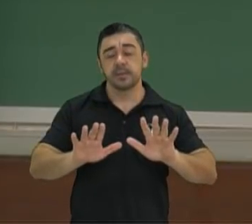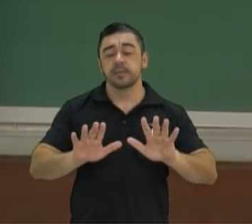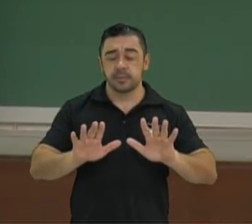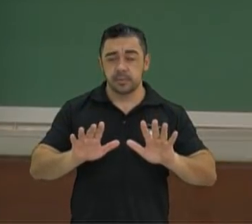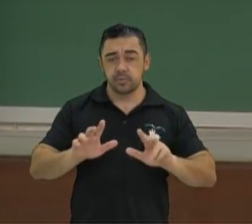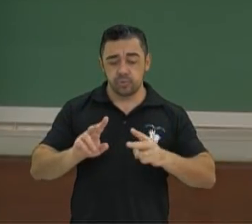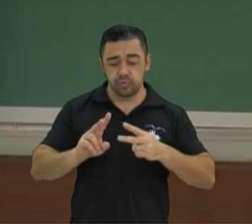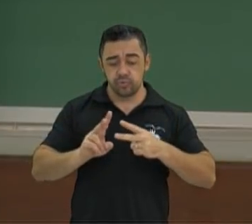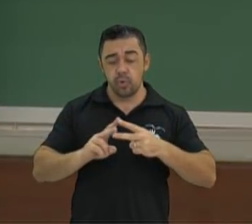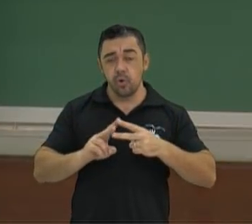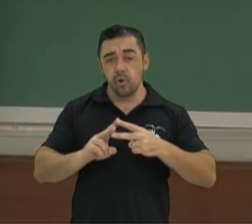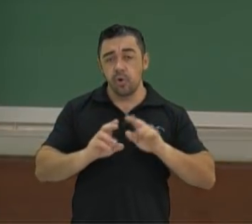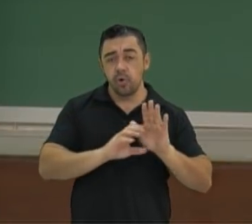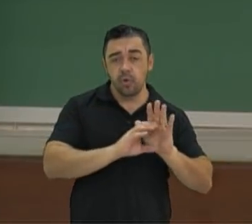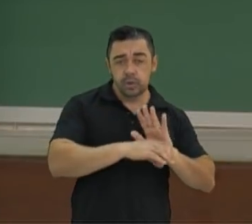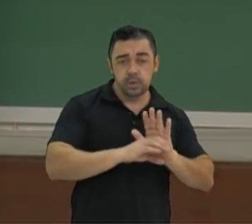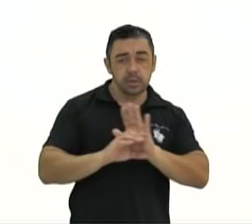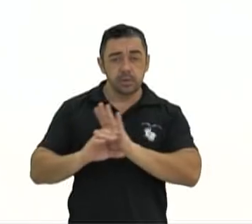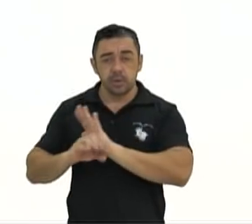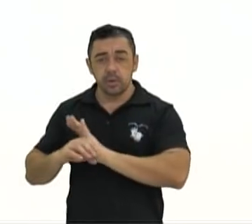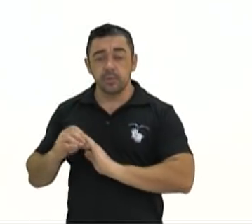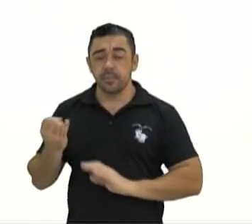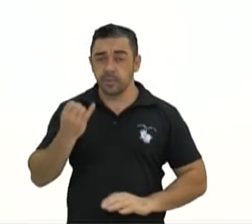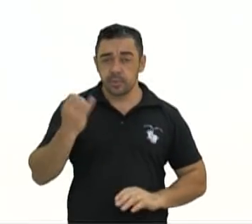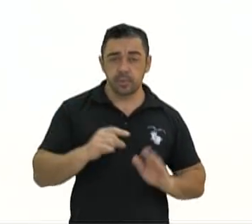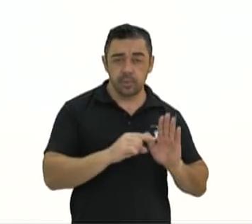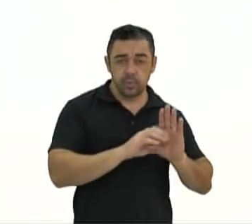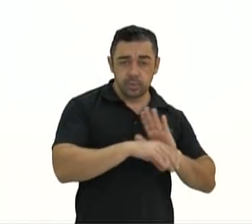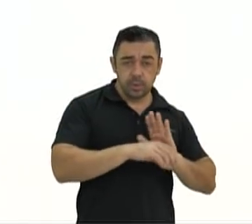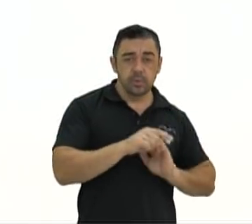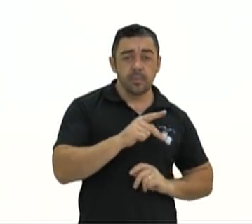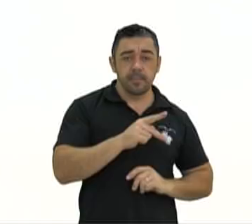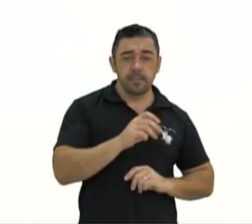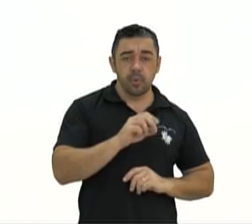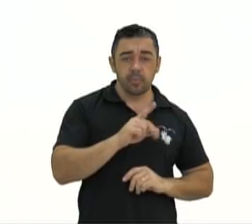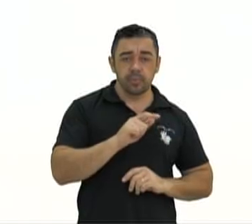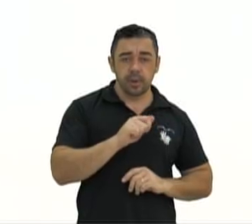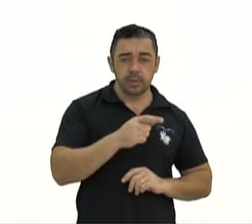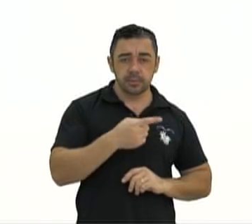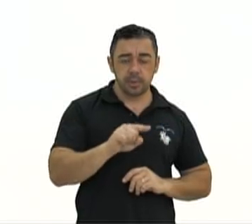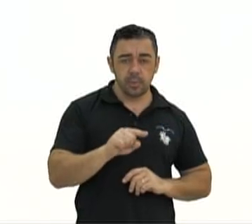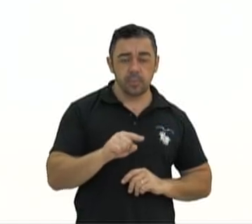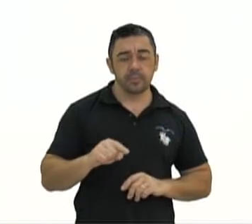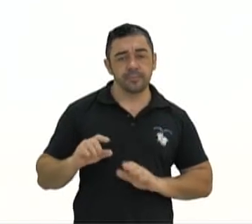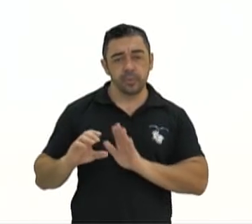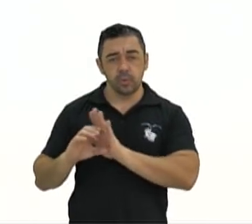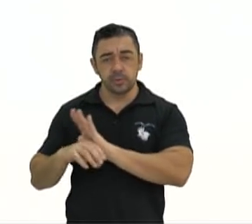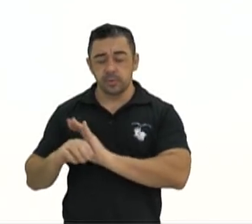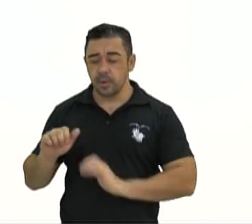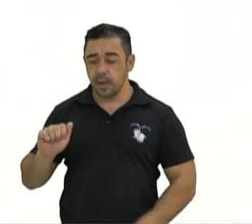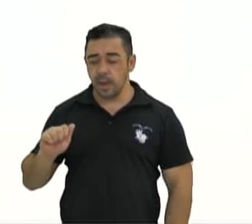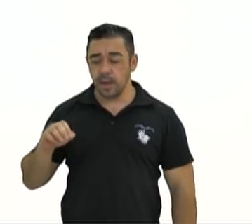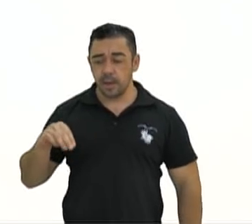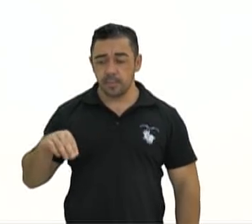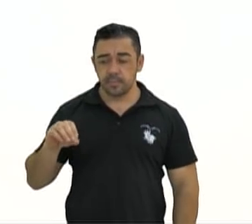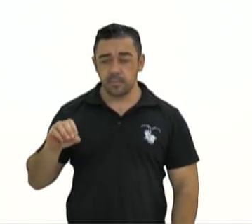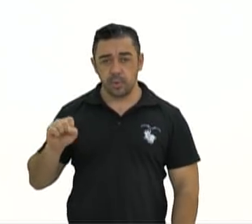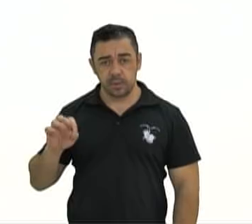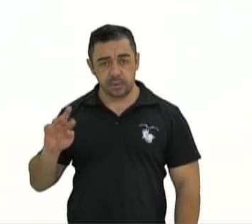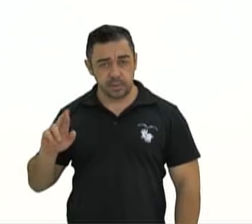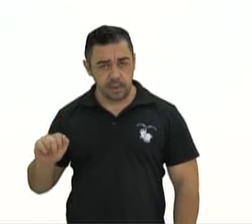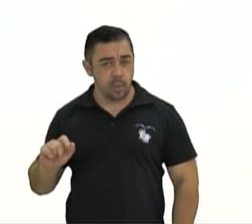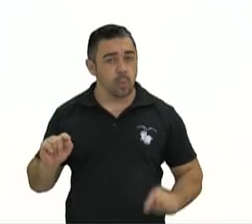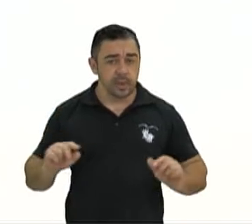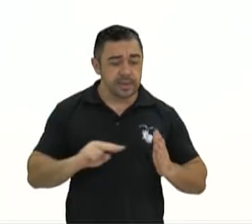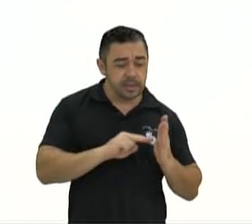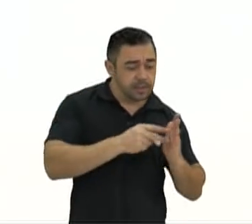de dois conceitos também muito importantes, que é a população e a amostra. O que significa o conceito de